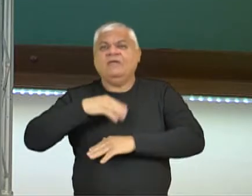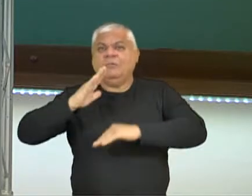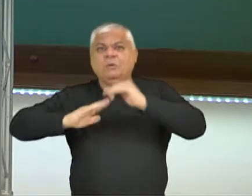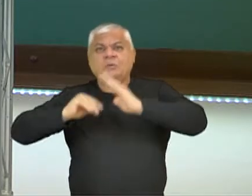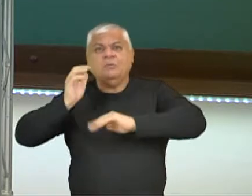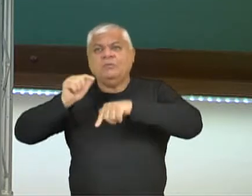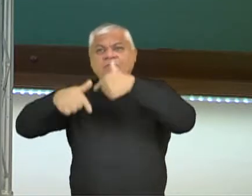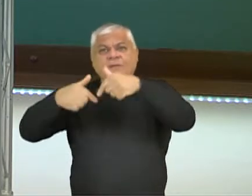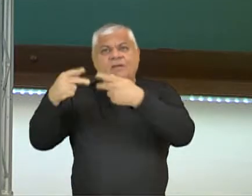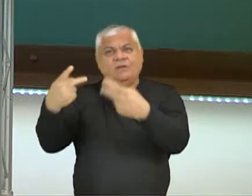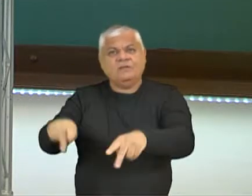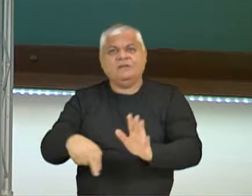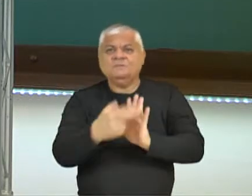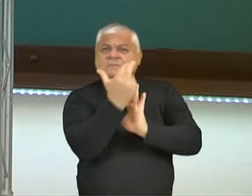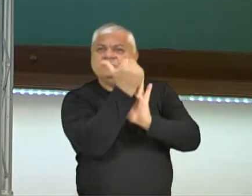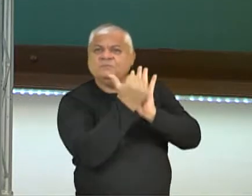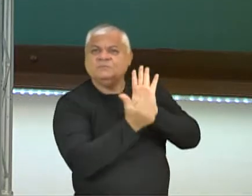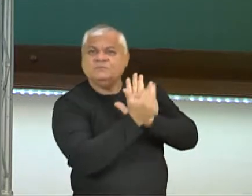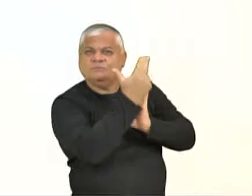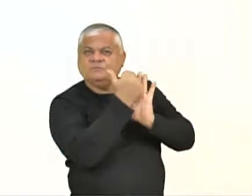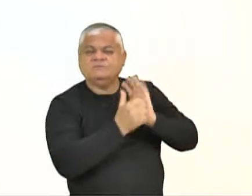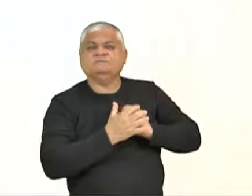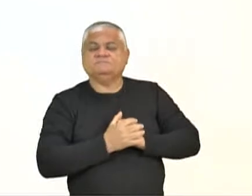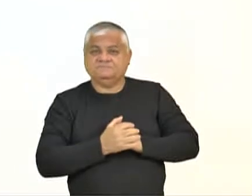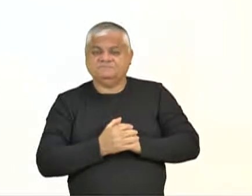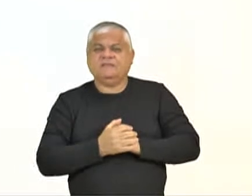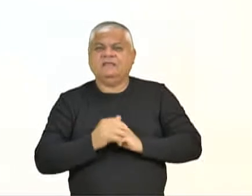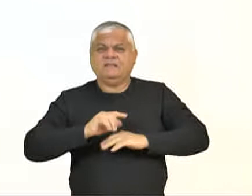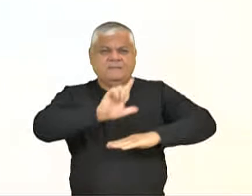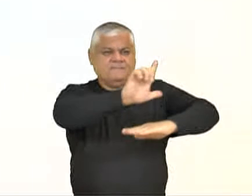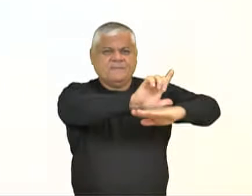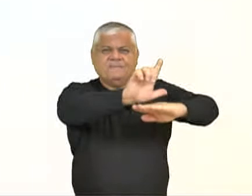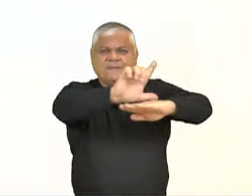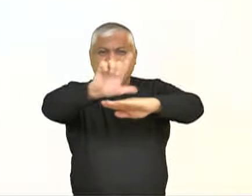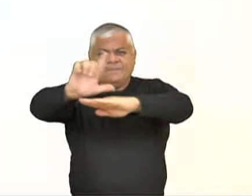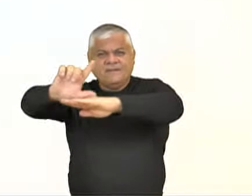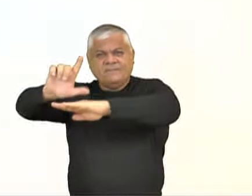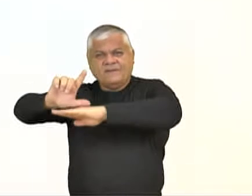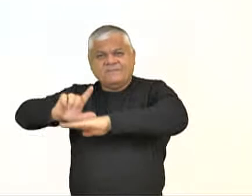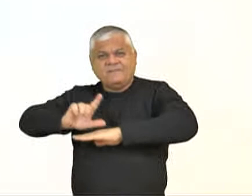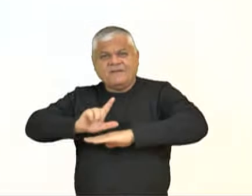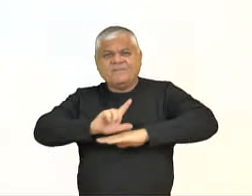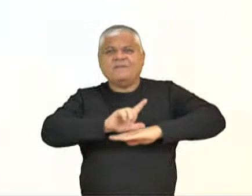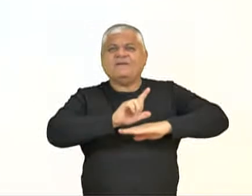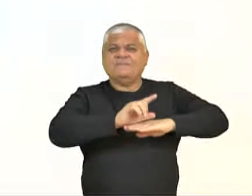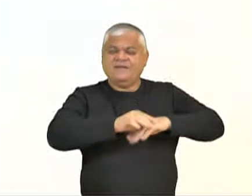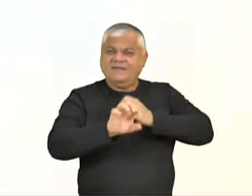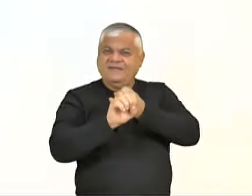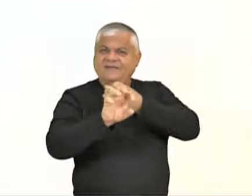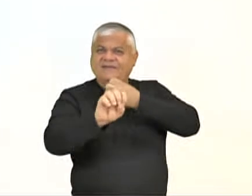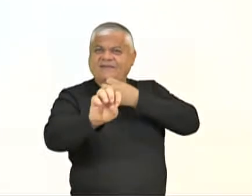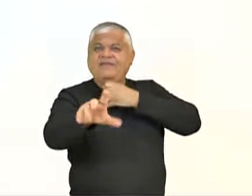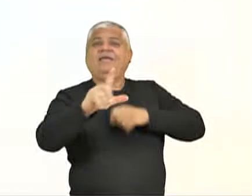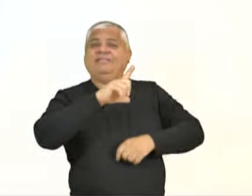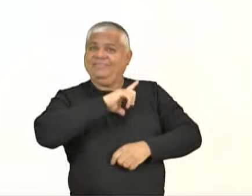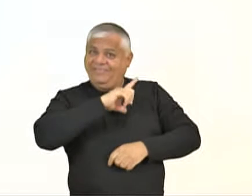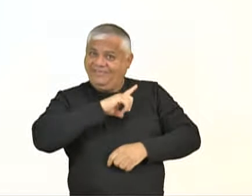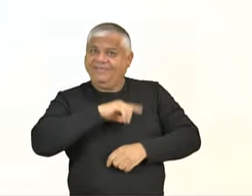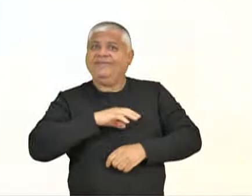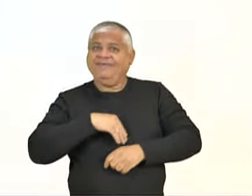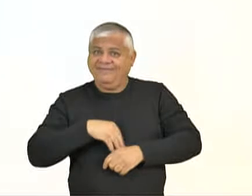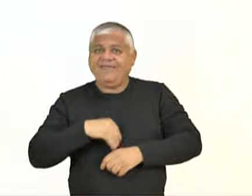muito famosos. Além disso, muitas exposições virtuais foram feitas, né? Já que presencialmente não é